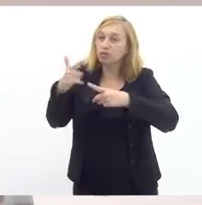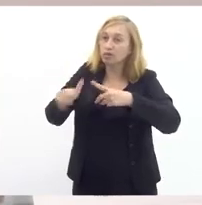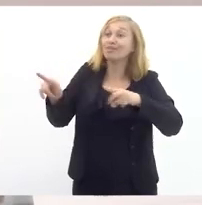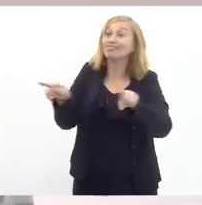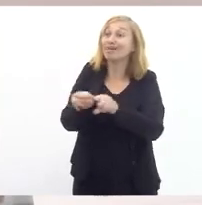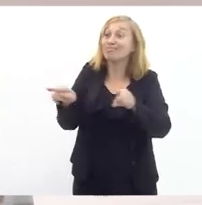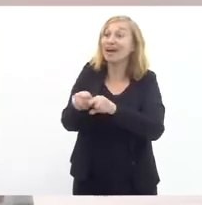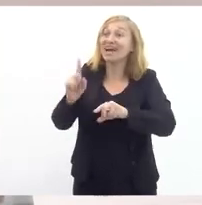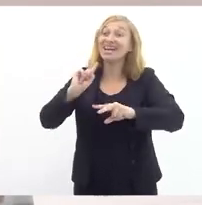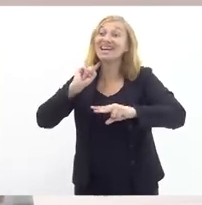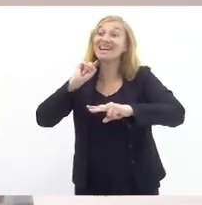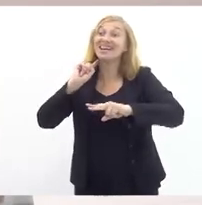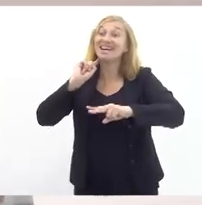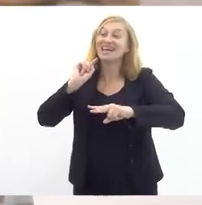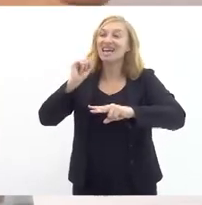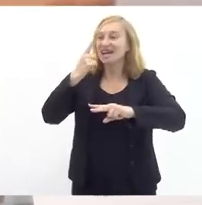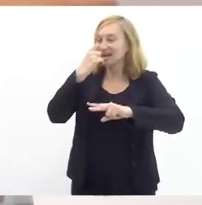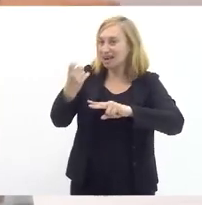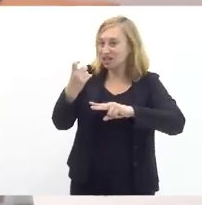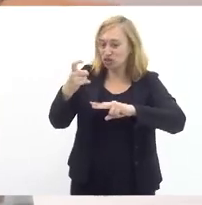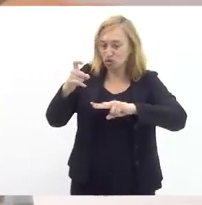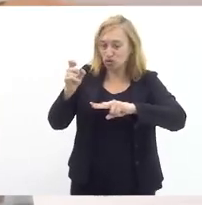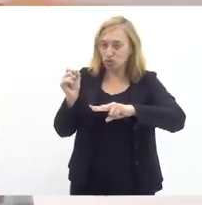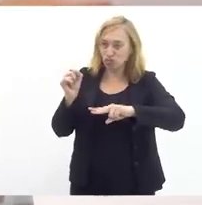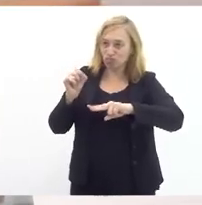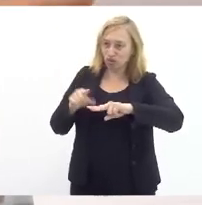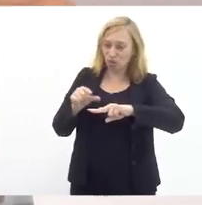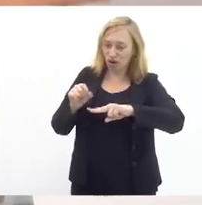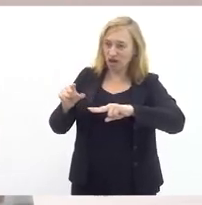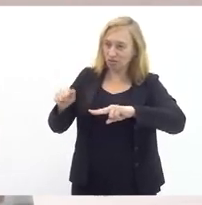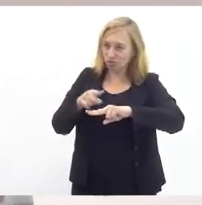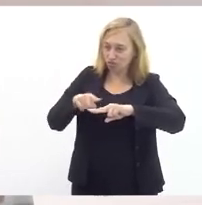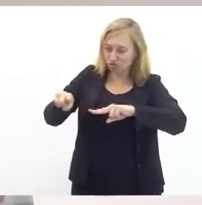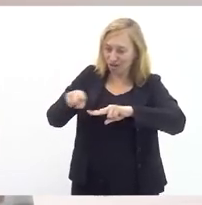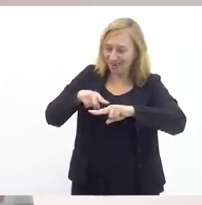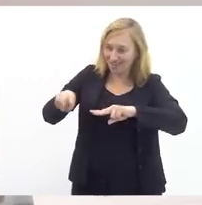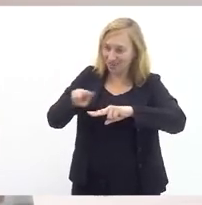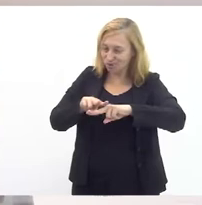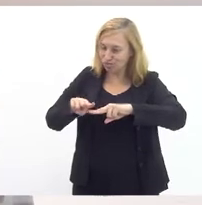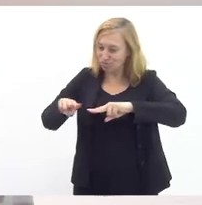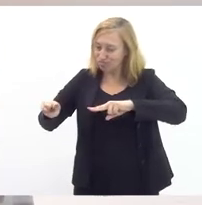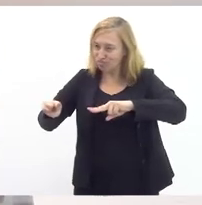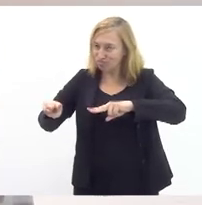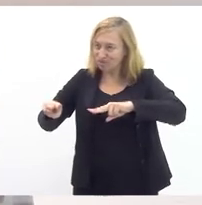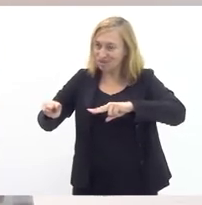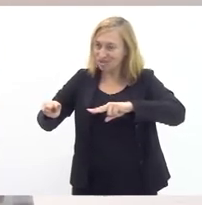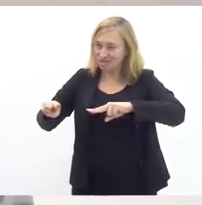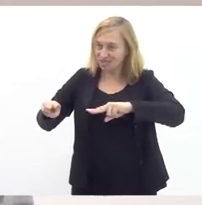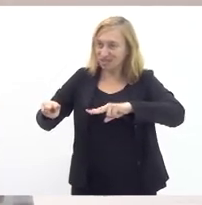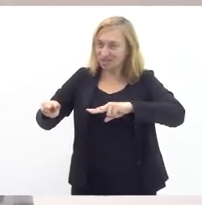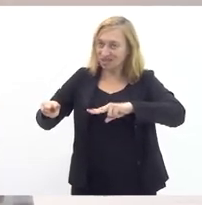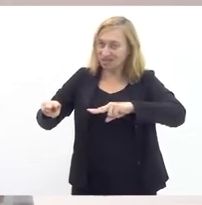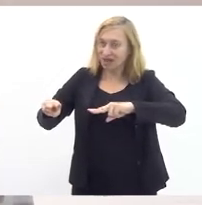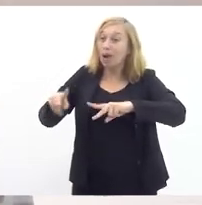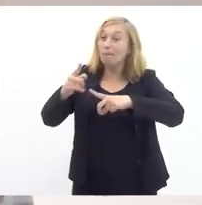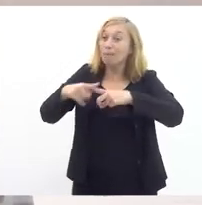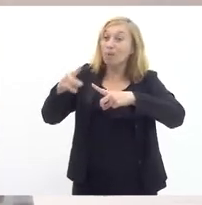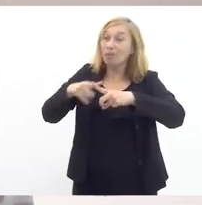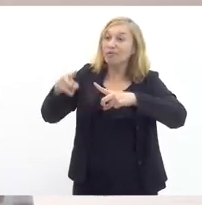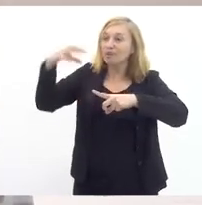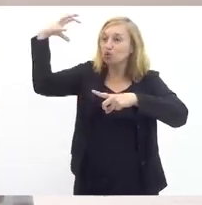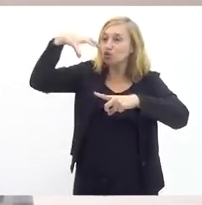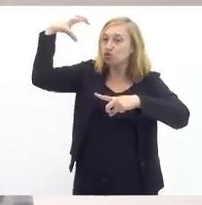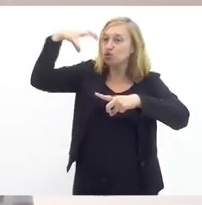o é, quer seja para via permanente, quer seja pelo entupimento das canaletas